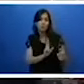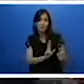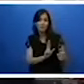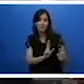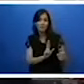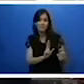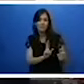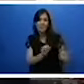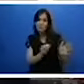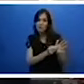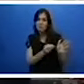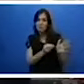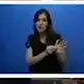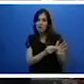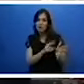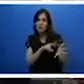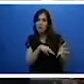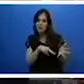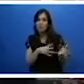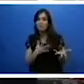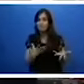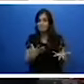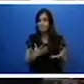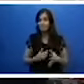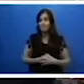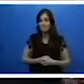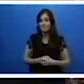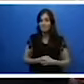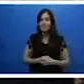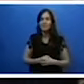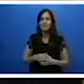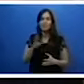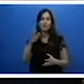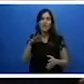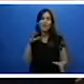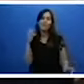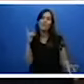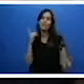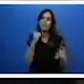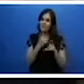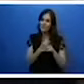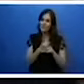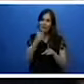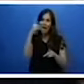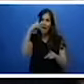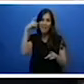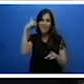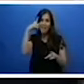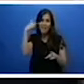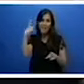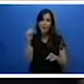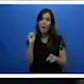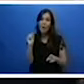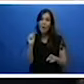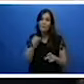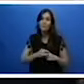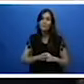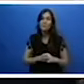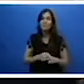falta para ela terminar esse livro, né? Então, já descobrimos a ideia desse problema,